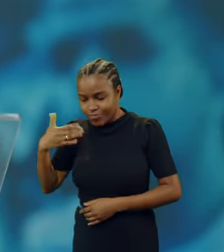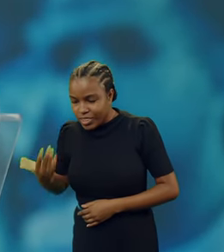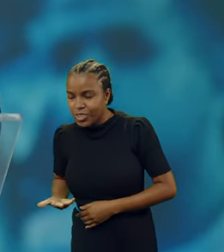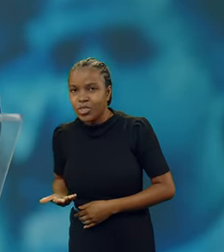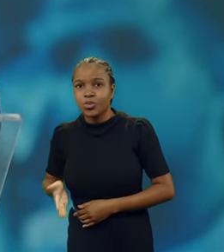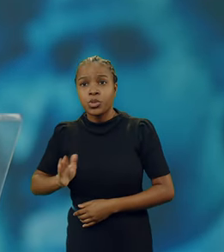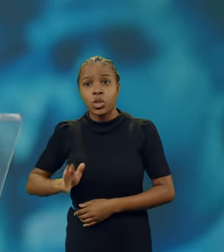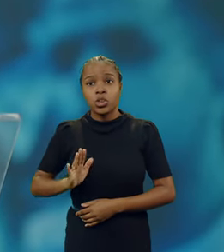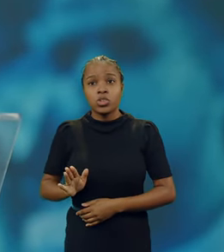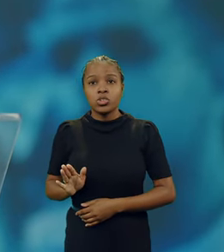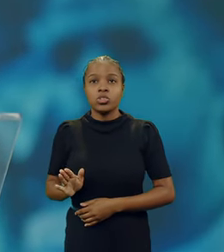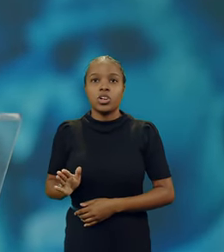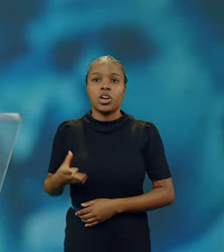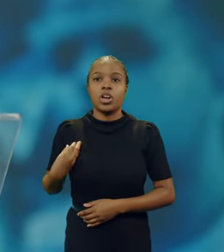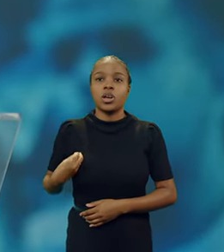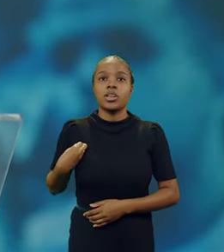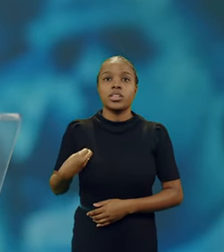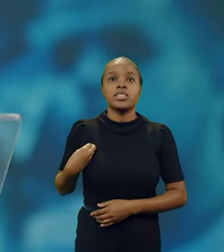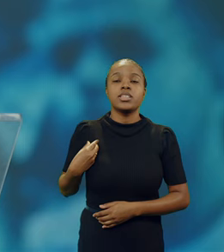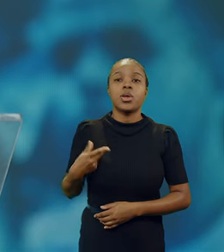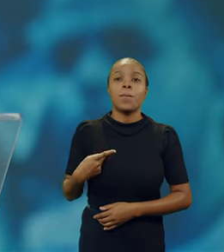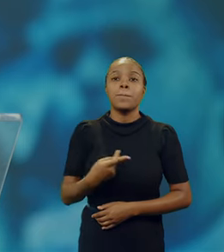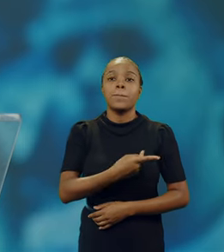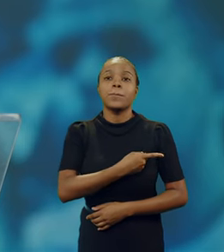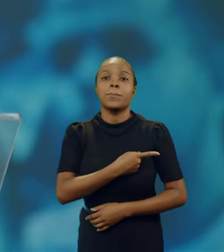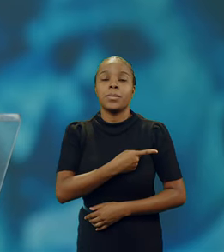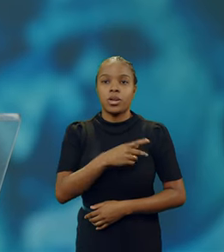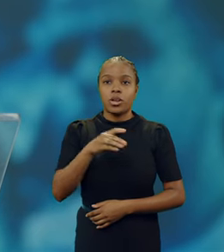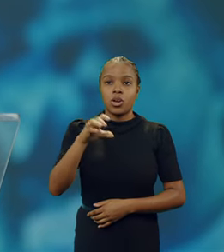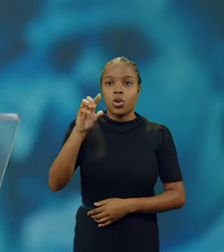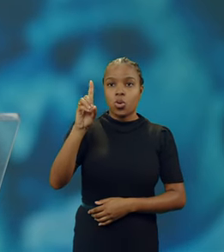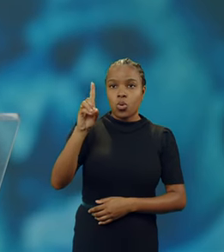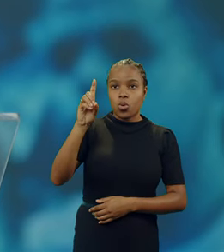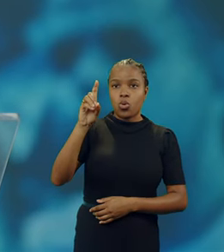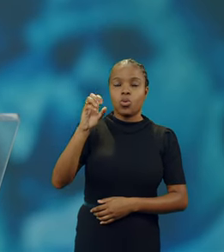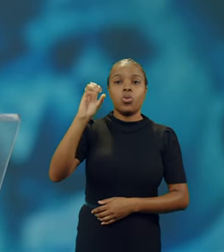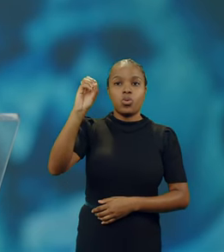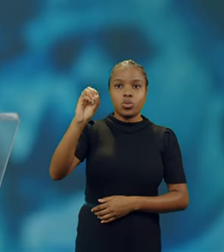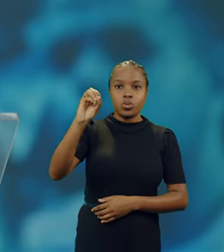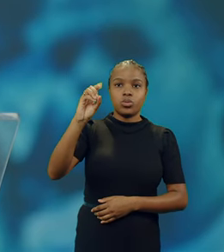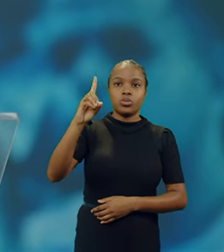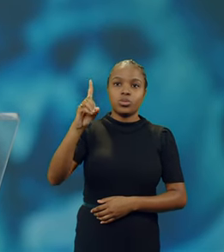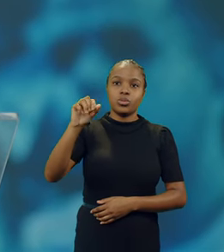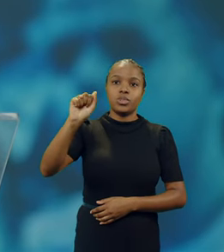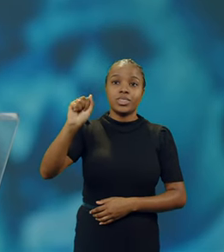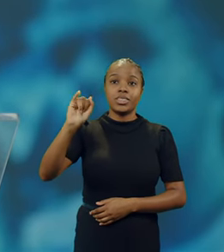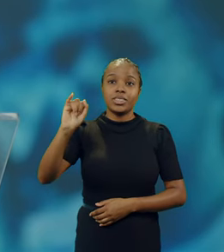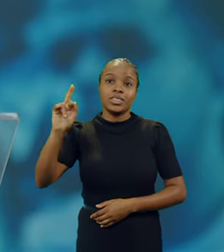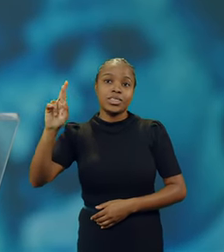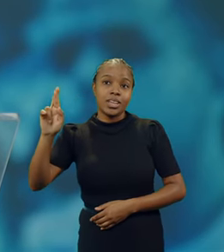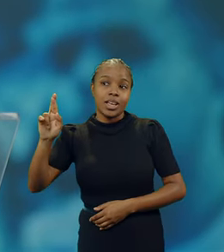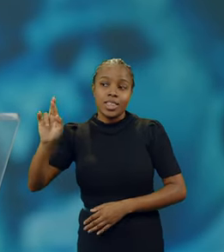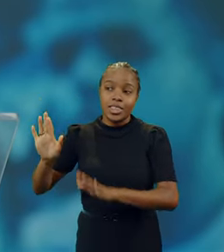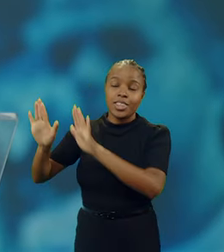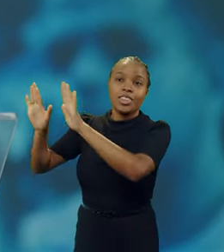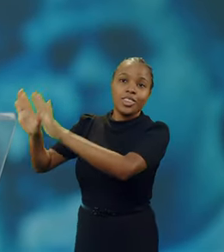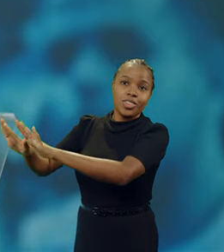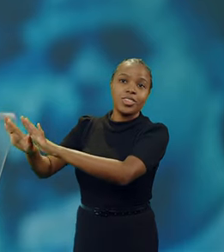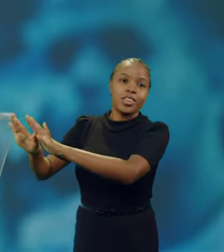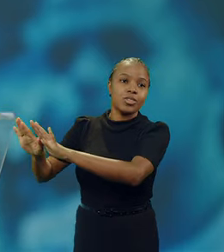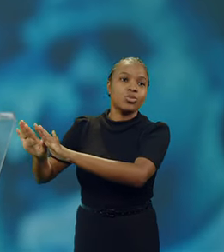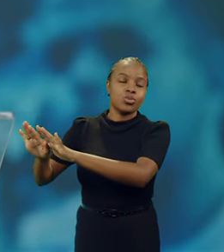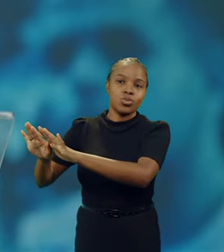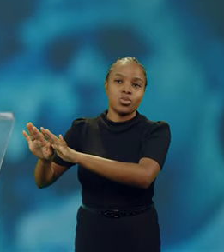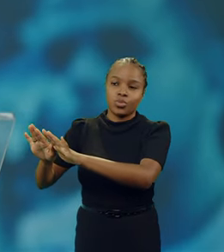está conosco também pastor Odair Gomes, que deixou ali a capital dos capixabas, e ele